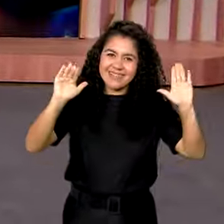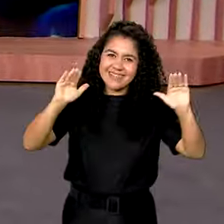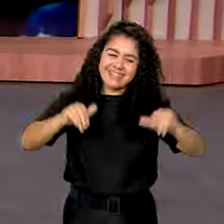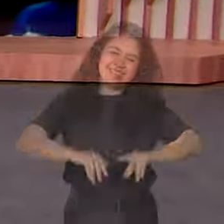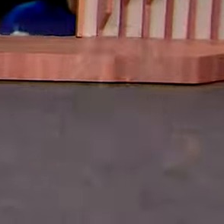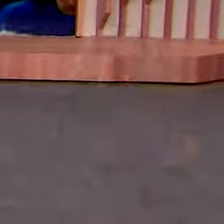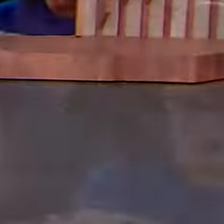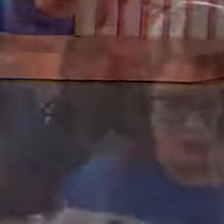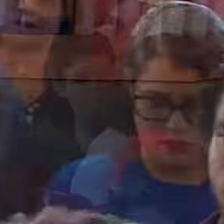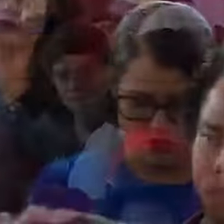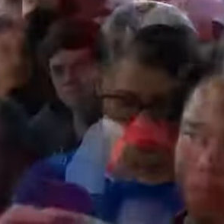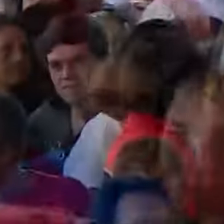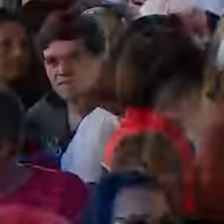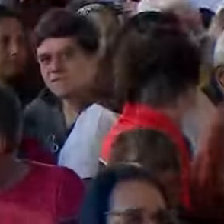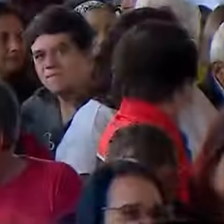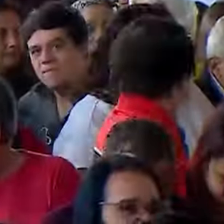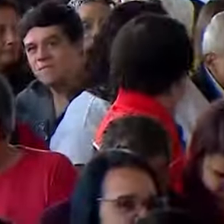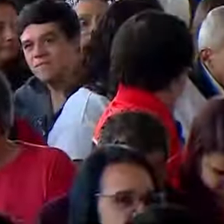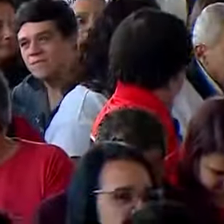Tchau.